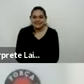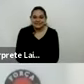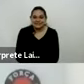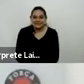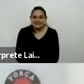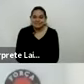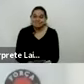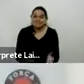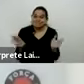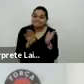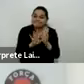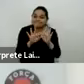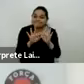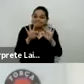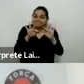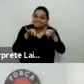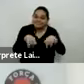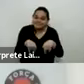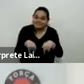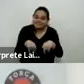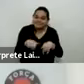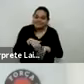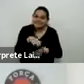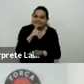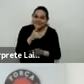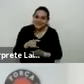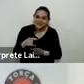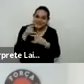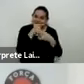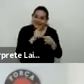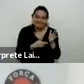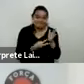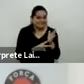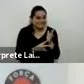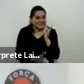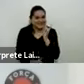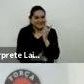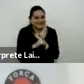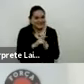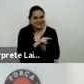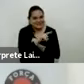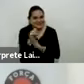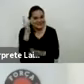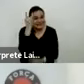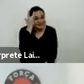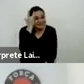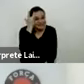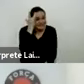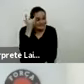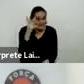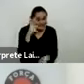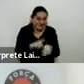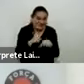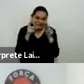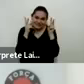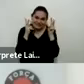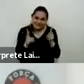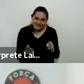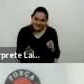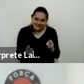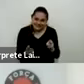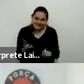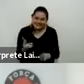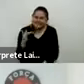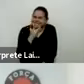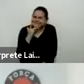Chegamos ao final de mais uma live SMC. Nos encontramos com vocês amanhã no mesmo horário. Foi uma